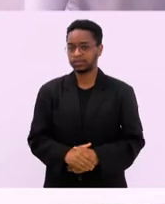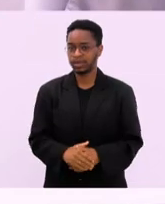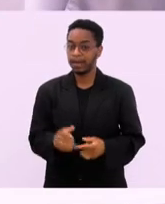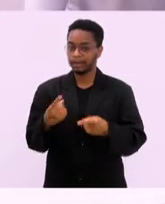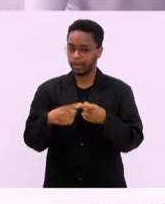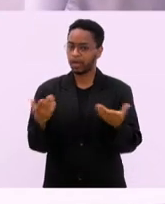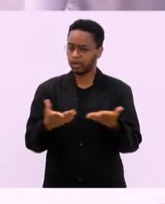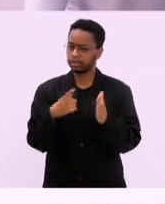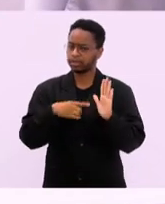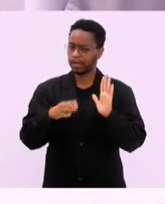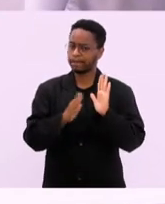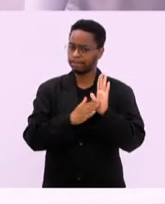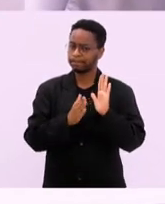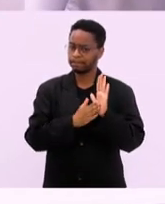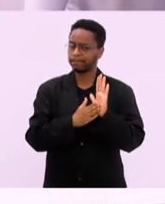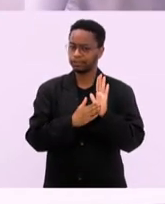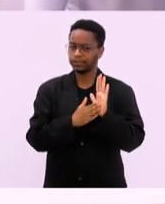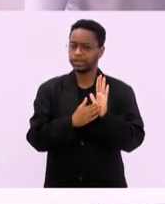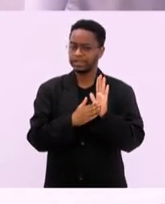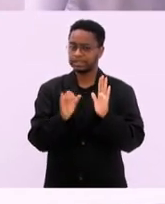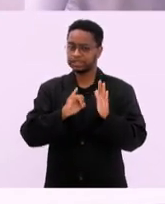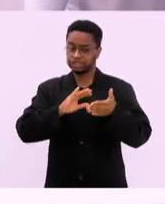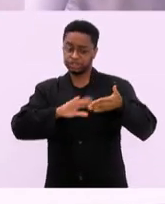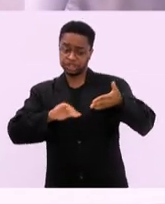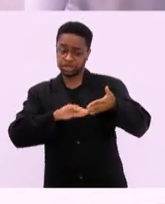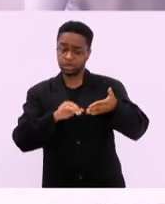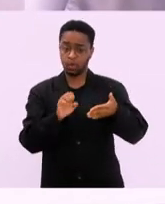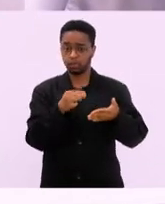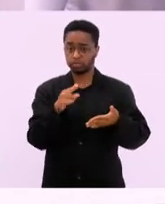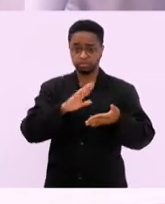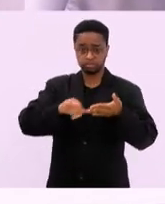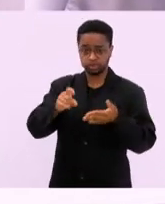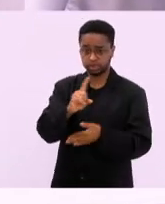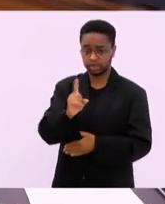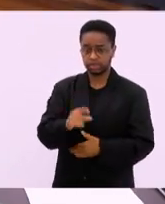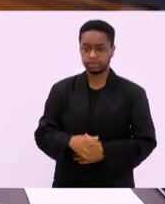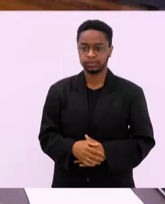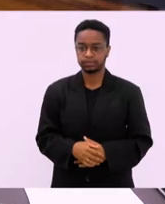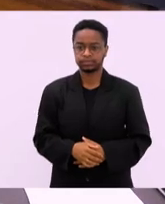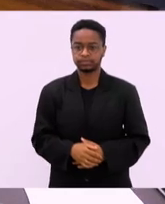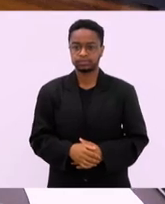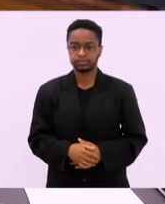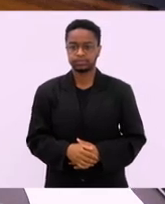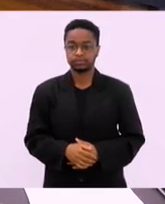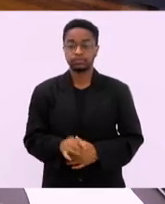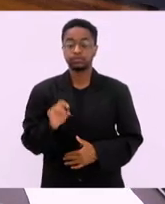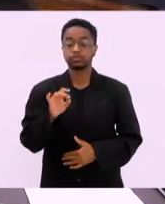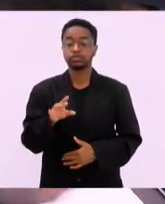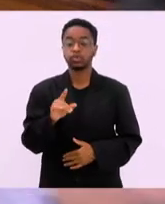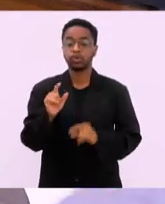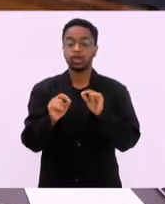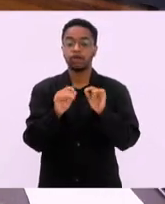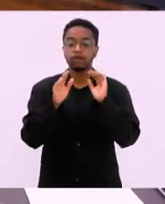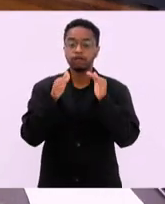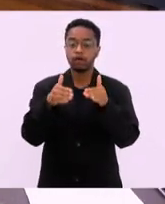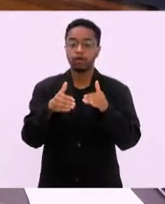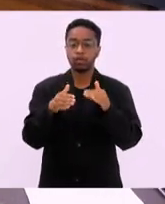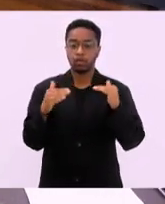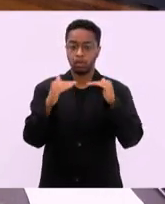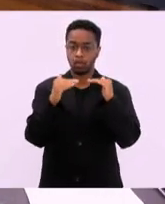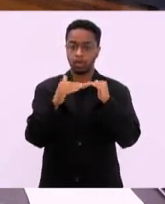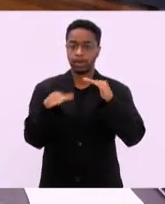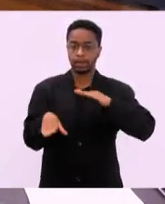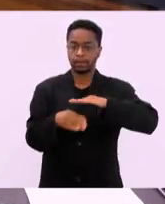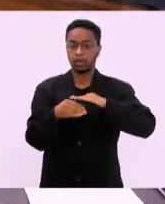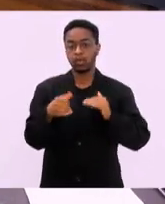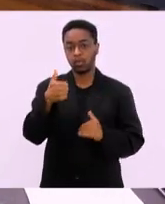está em discussão na Câmara Municipal do Rio. Tira, não tira as estátuas e tal. Presidente, só uma observação. É favorável às emendas 1 e 2. Isso.